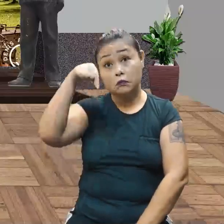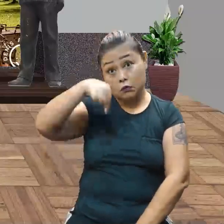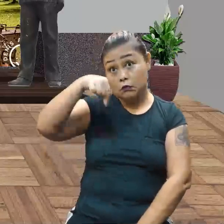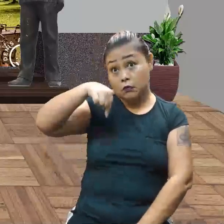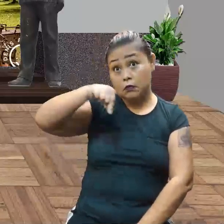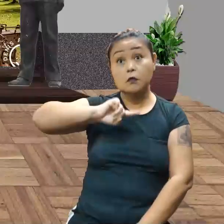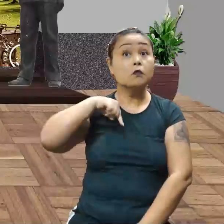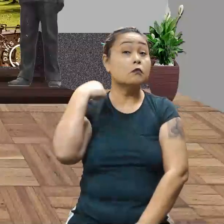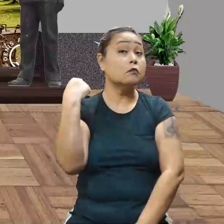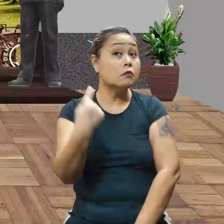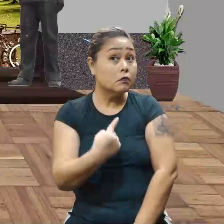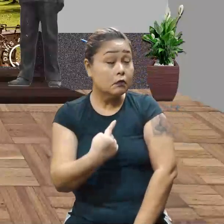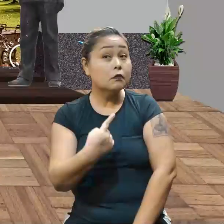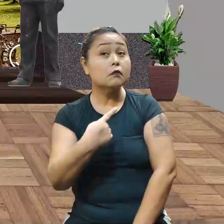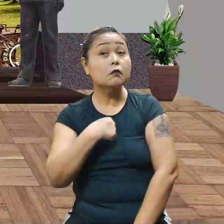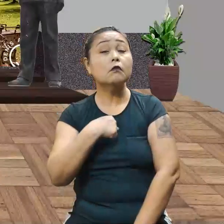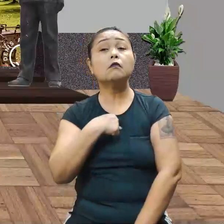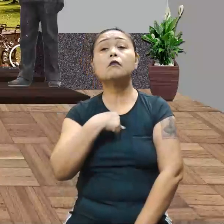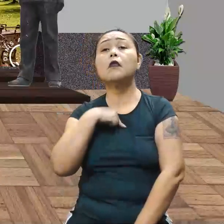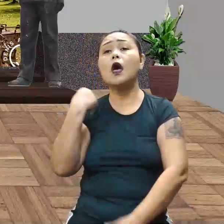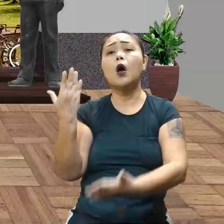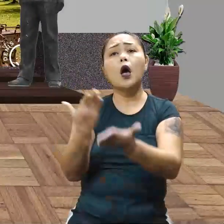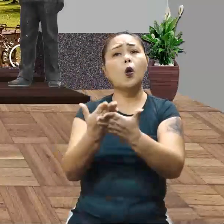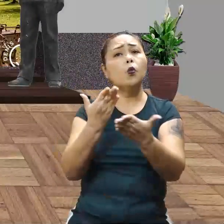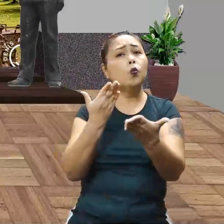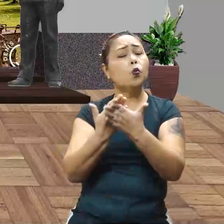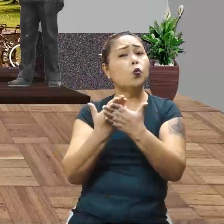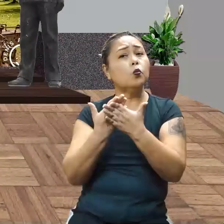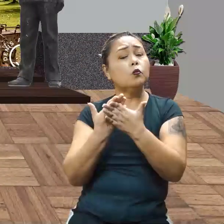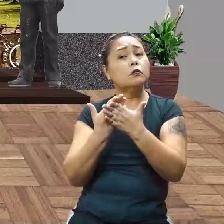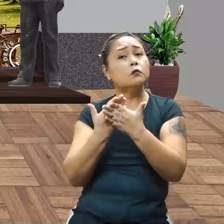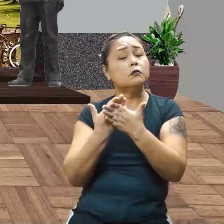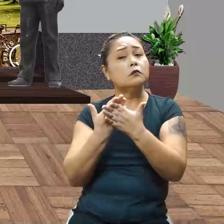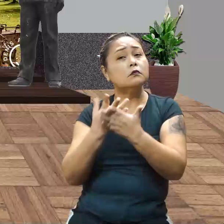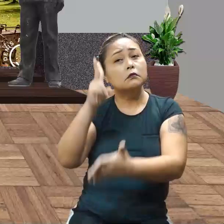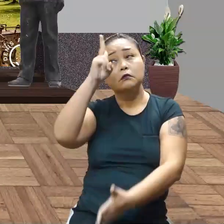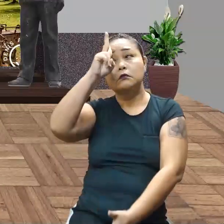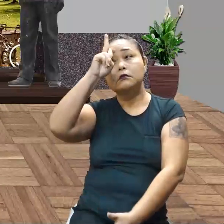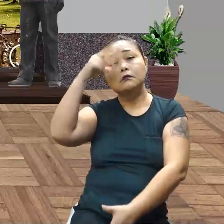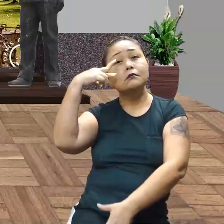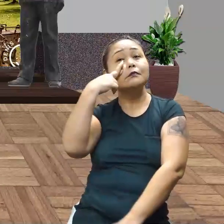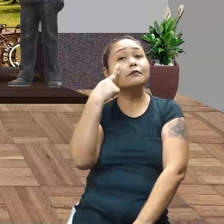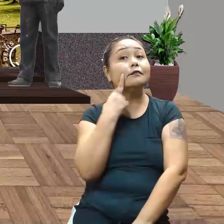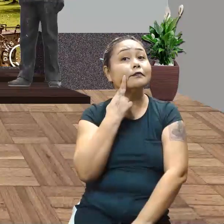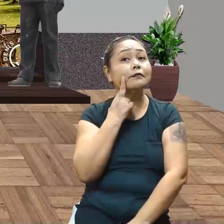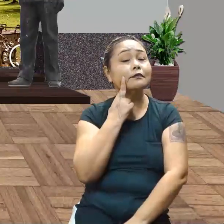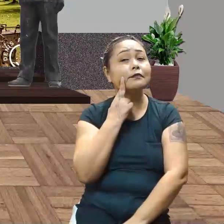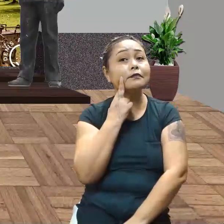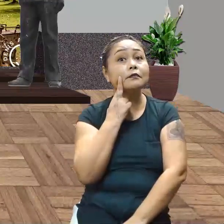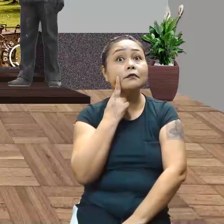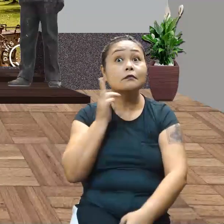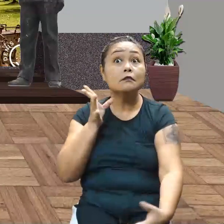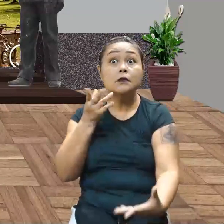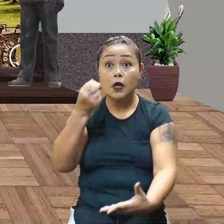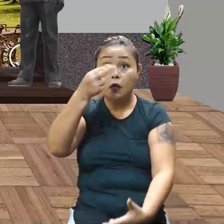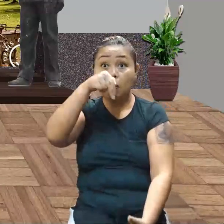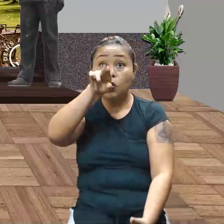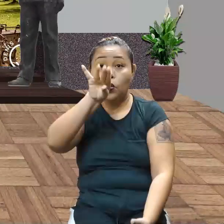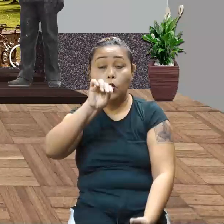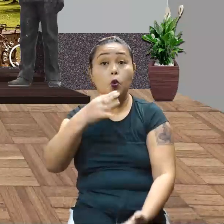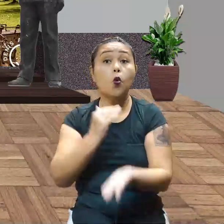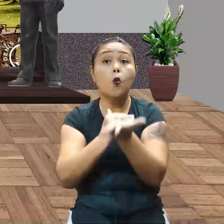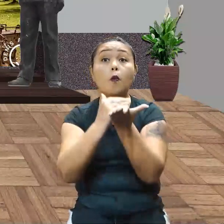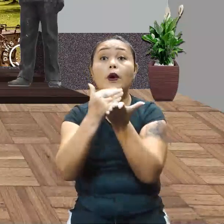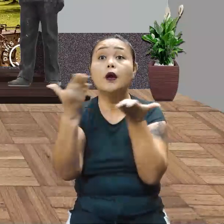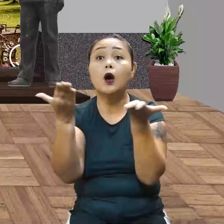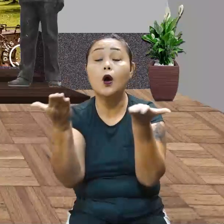aqui nós tivemos a nossa aula de História de Rondônia. Essa unidade 2 que começa